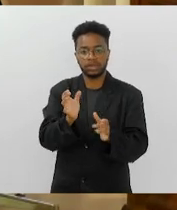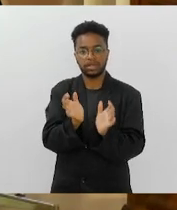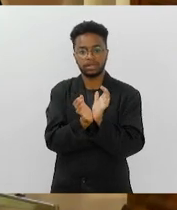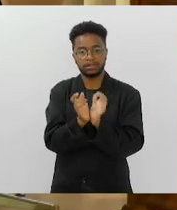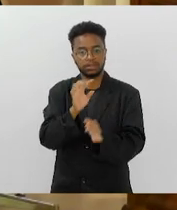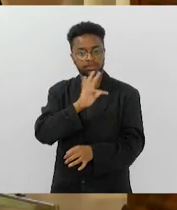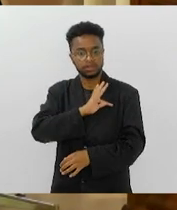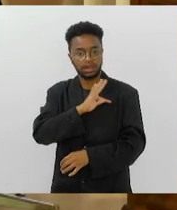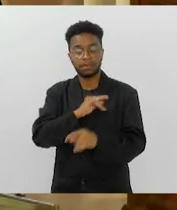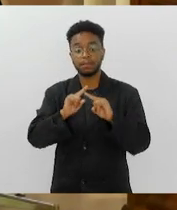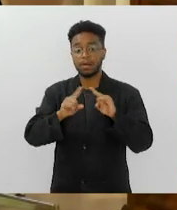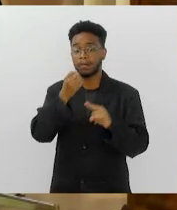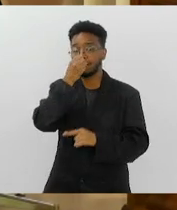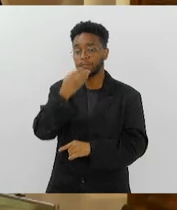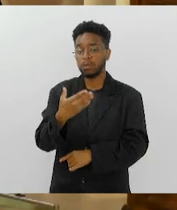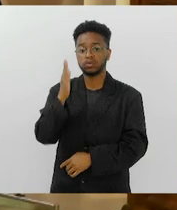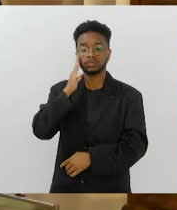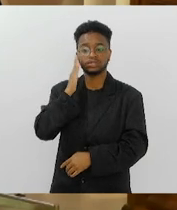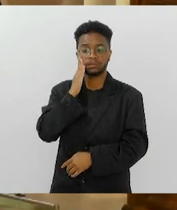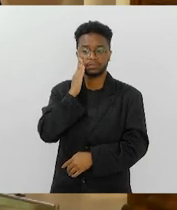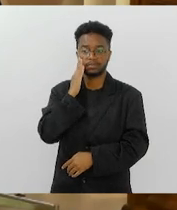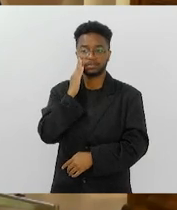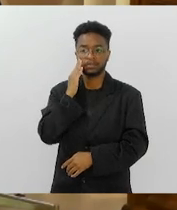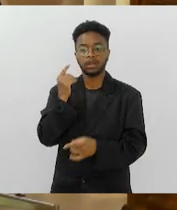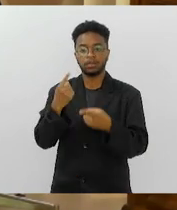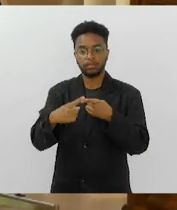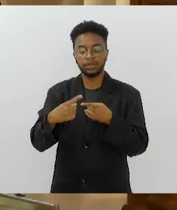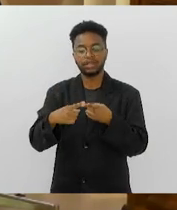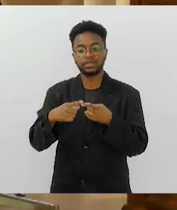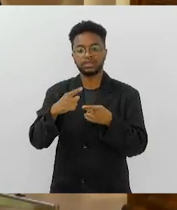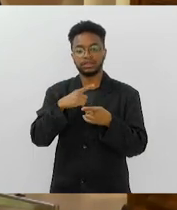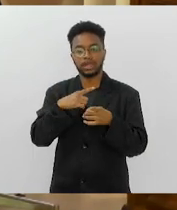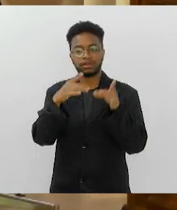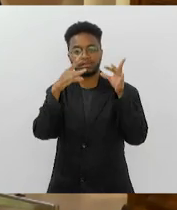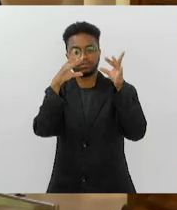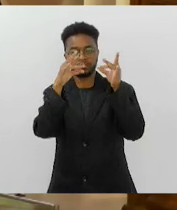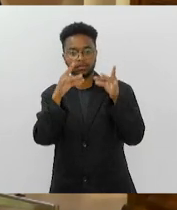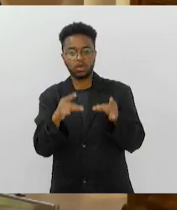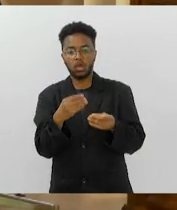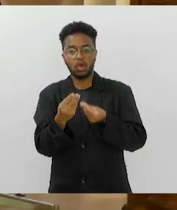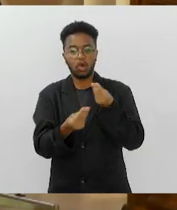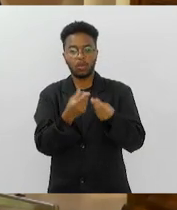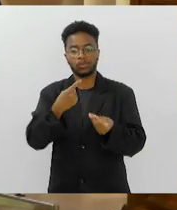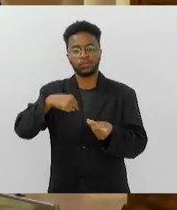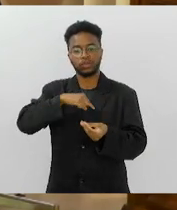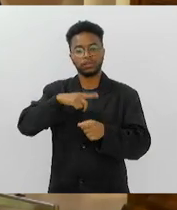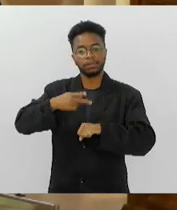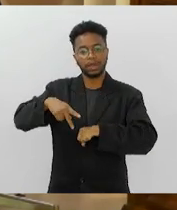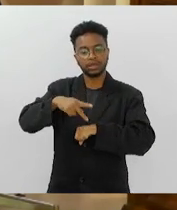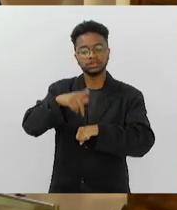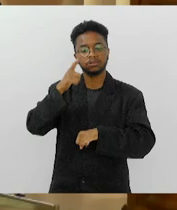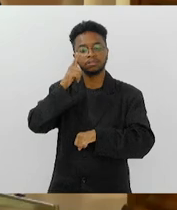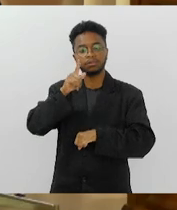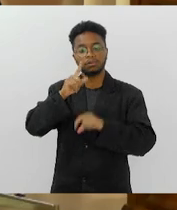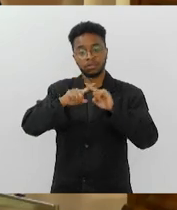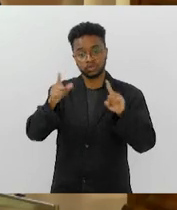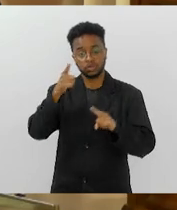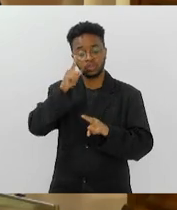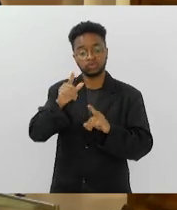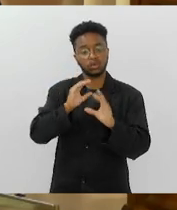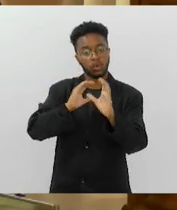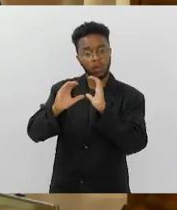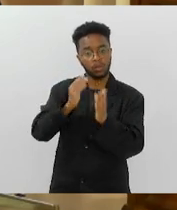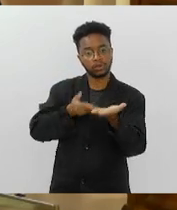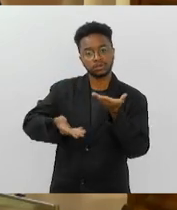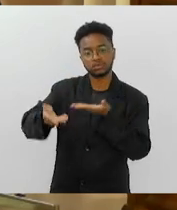é muito bacana de saber que, apesar dessa dimensão gigante que é o nosso país, nós nos comunicamos, nós nos falamos, nós